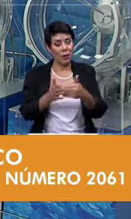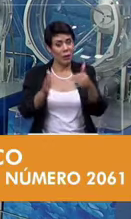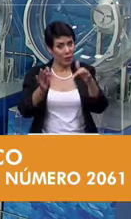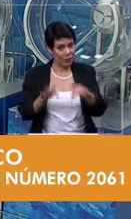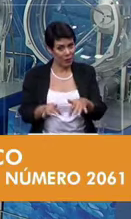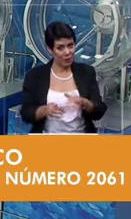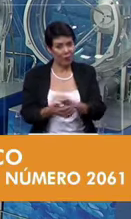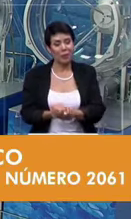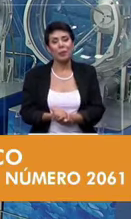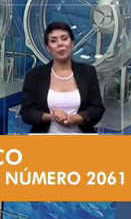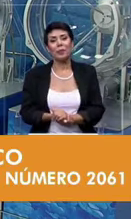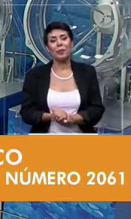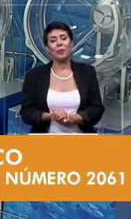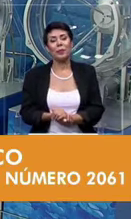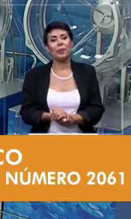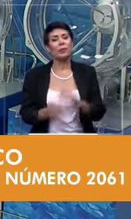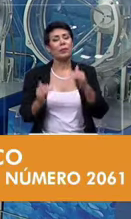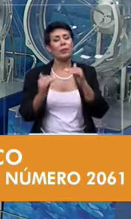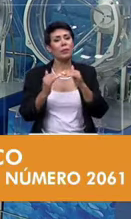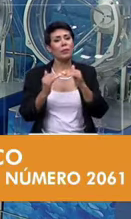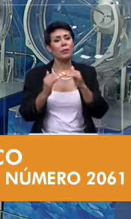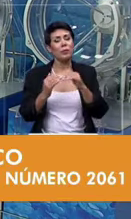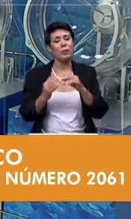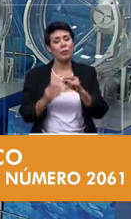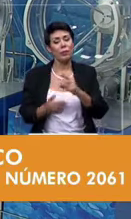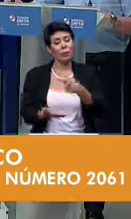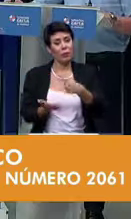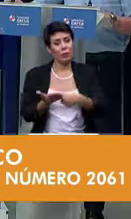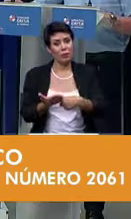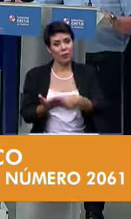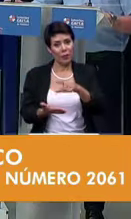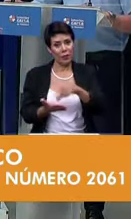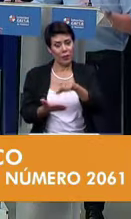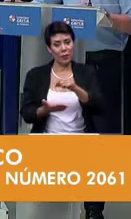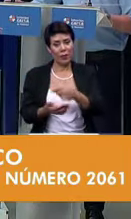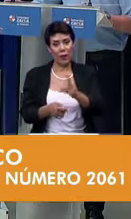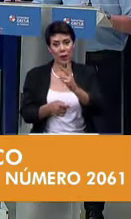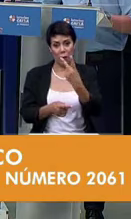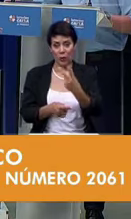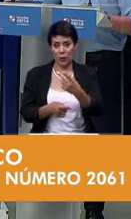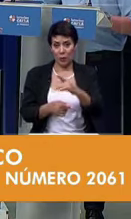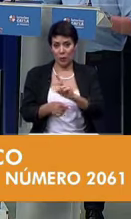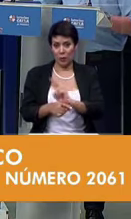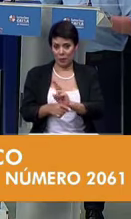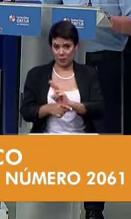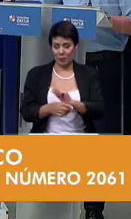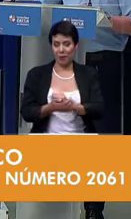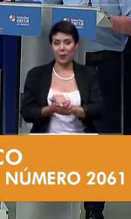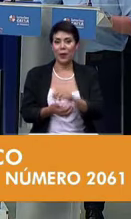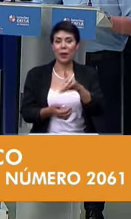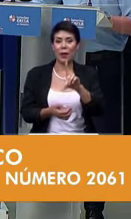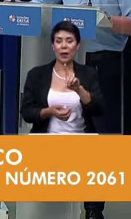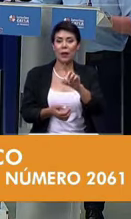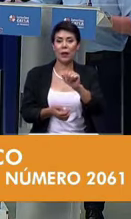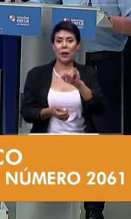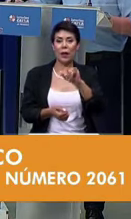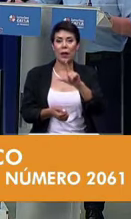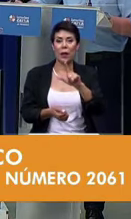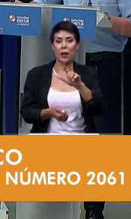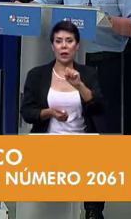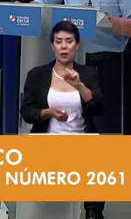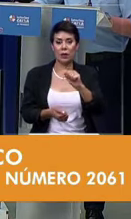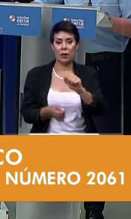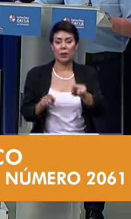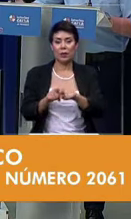do início ao fim. Para conferir e validar esse sorteio, estão aqui nossos auditores populares, Daílza do Vale e